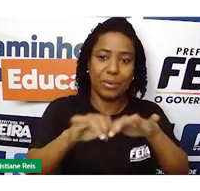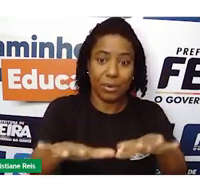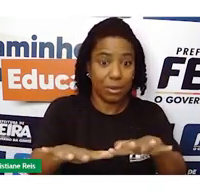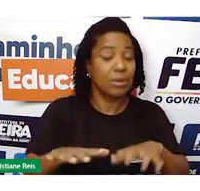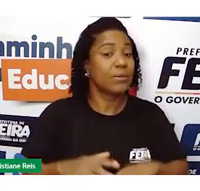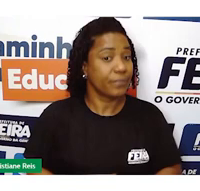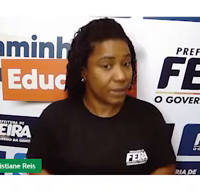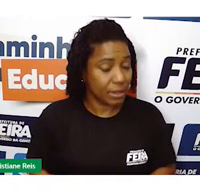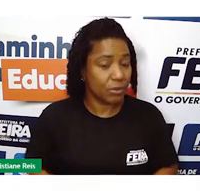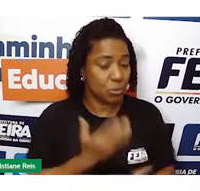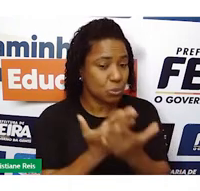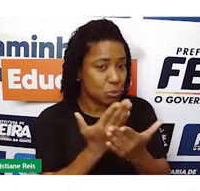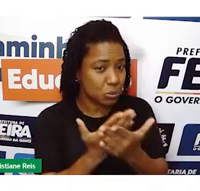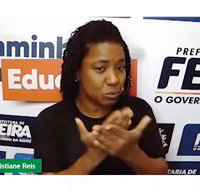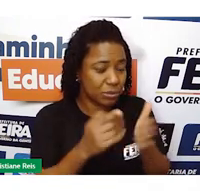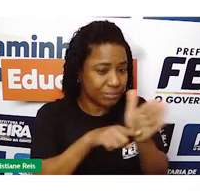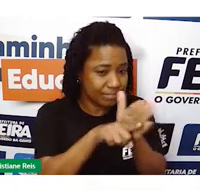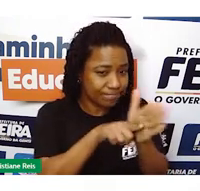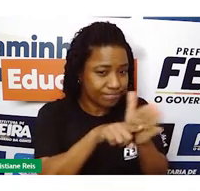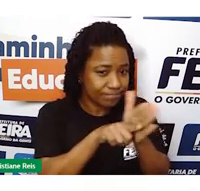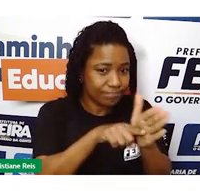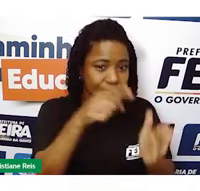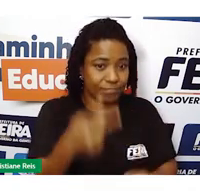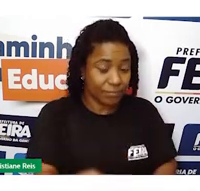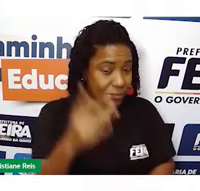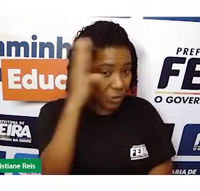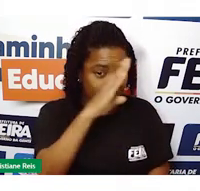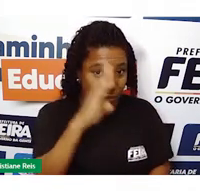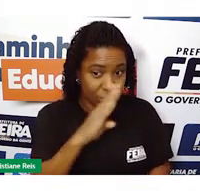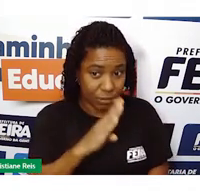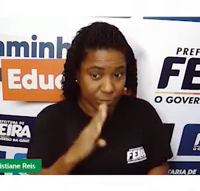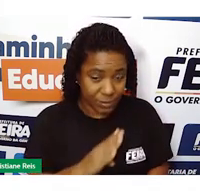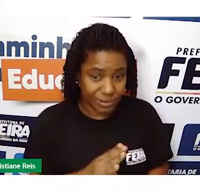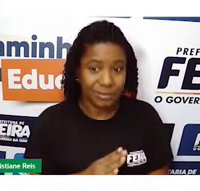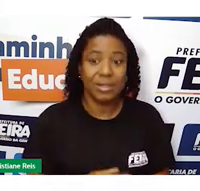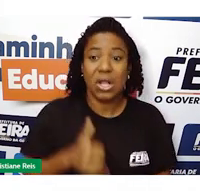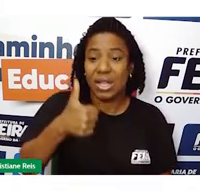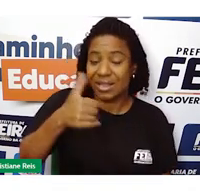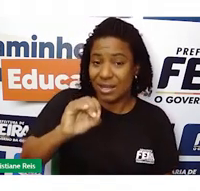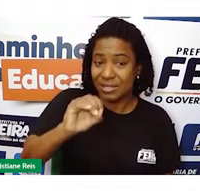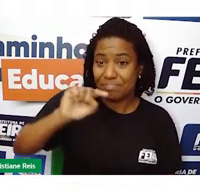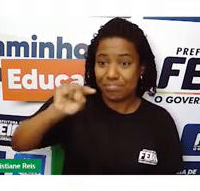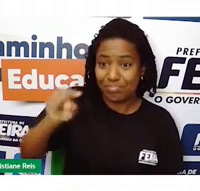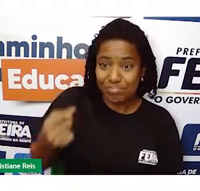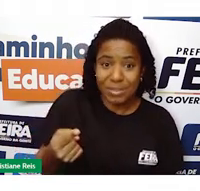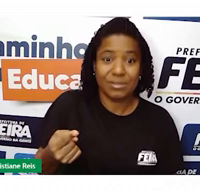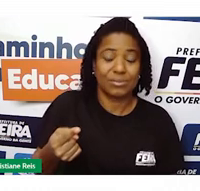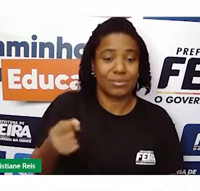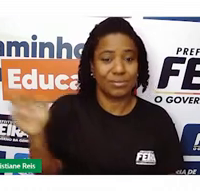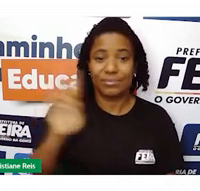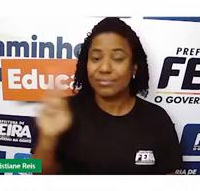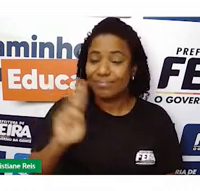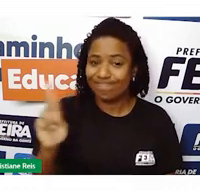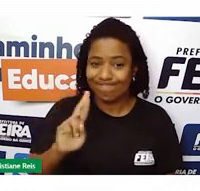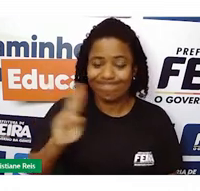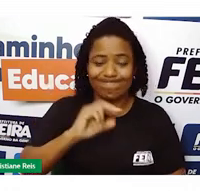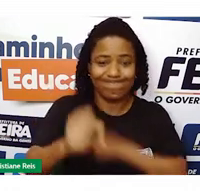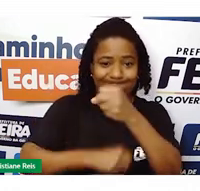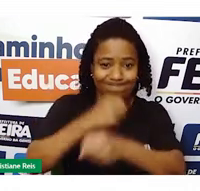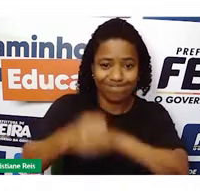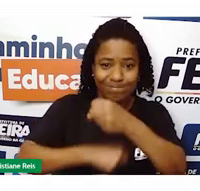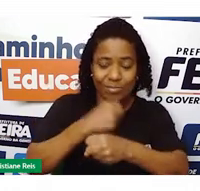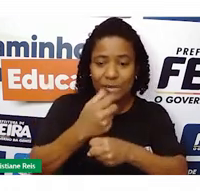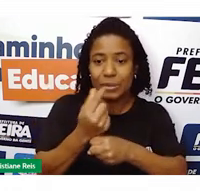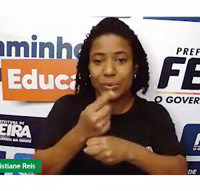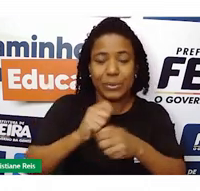Trata Brasil revelou que, por ano, o prejuízo ultrapassa 10 bilhões de reais, com a perda de água potável